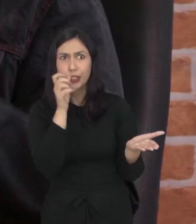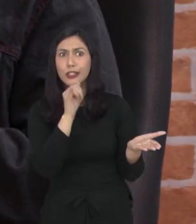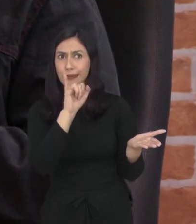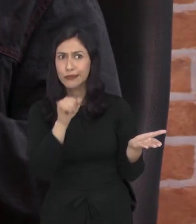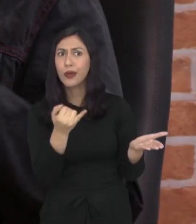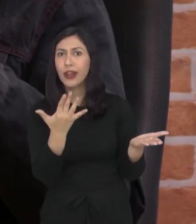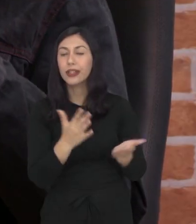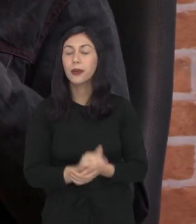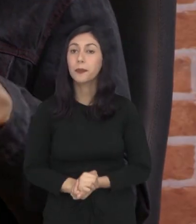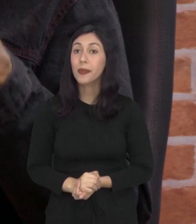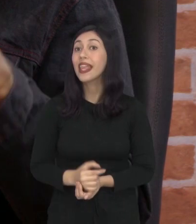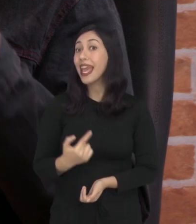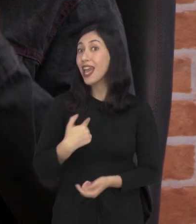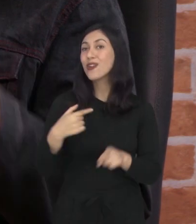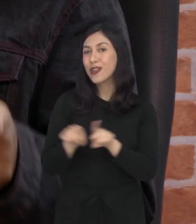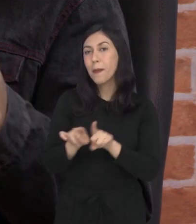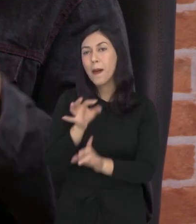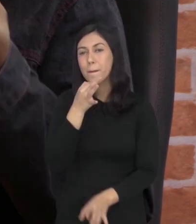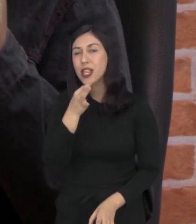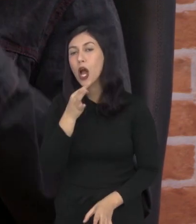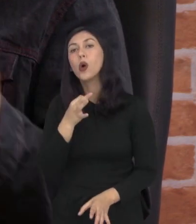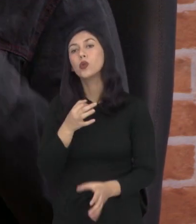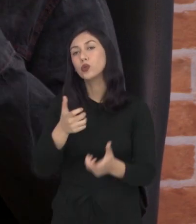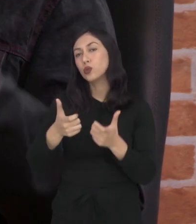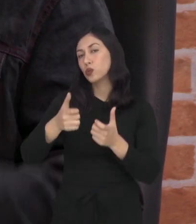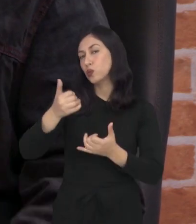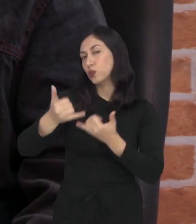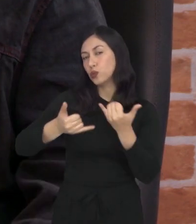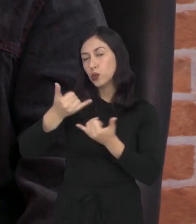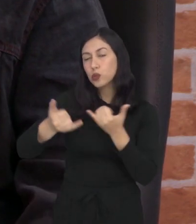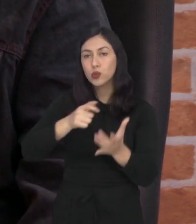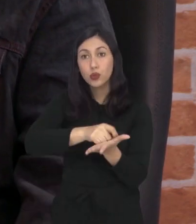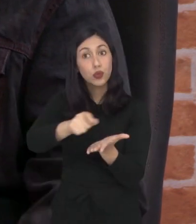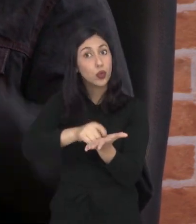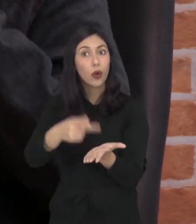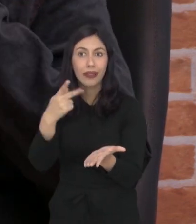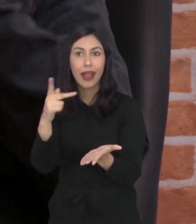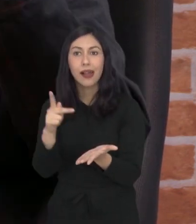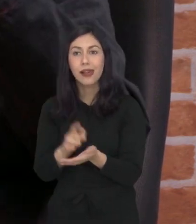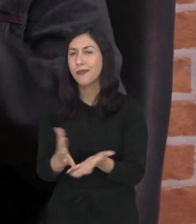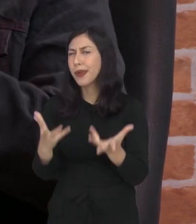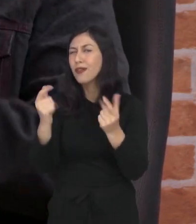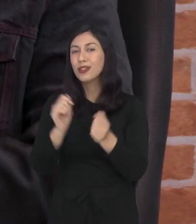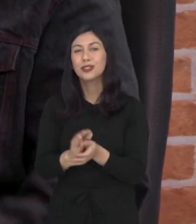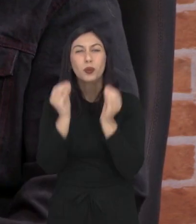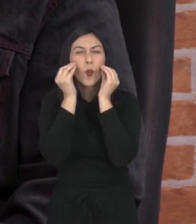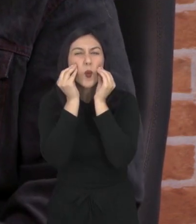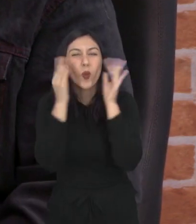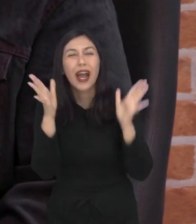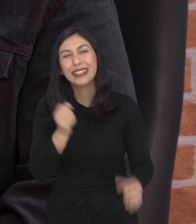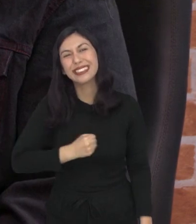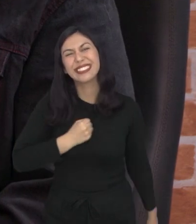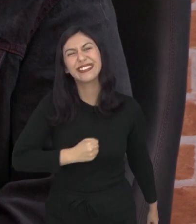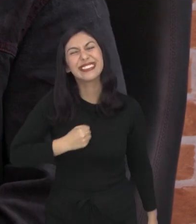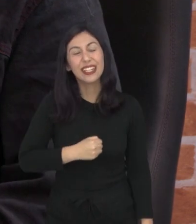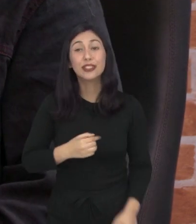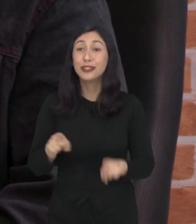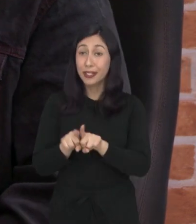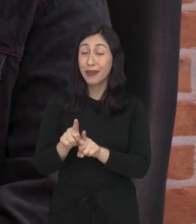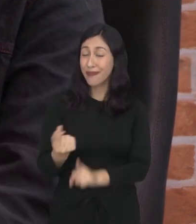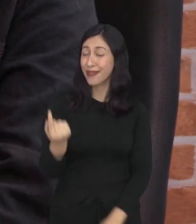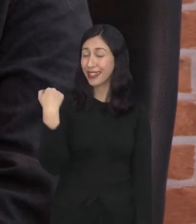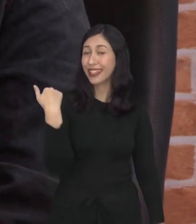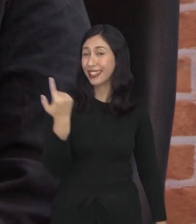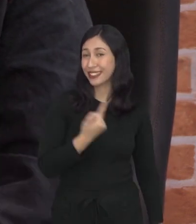sobre um jogo dela, no Cantina do Moss, quando ela tava lançando o jogo, a gente fez, muito bom. Maravilhosa, Bia Bock. Gosto muito de você, saudades, Bia. A gente, inclusive, a gente gravava